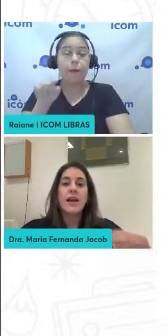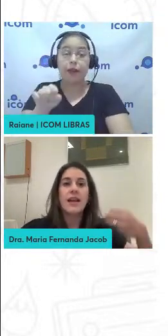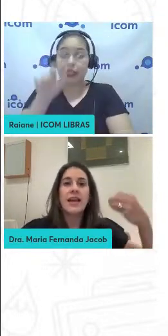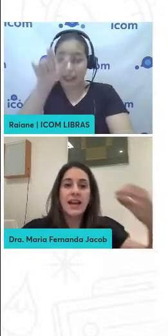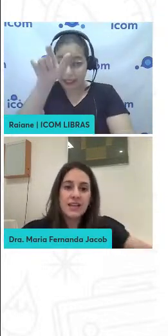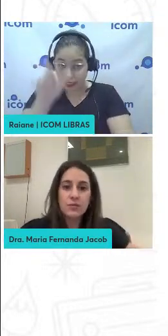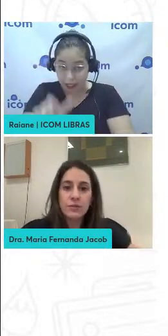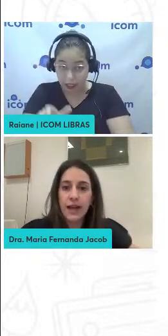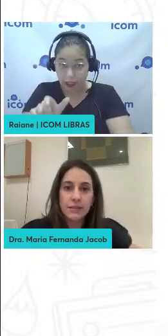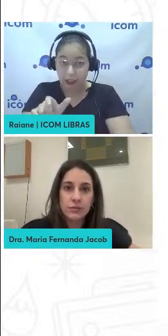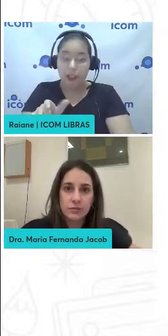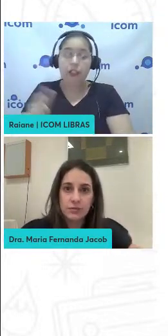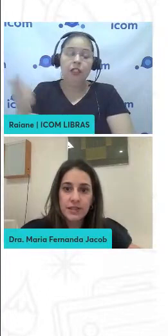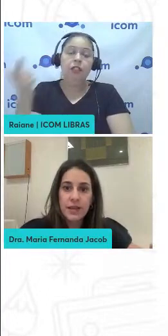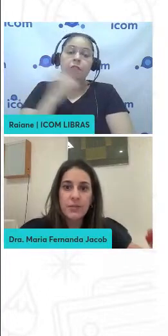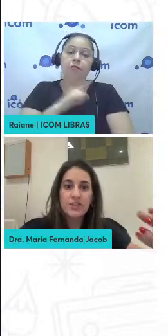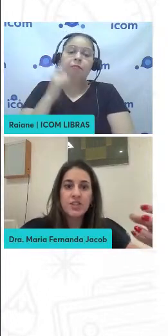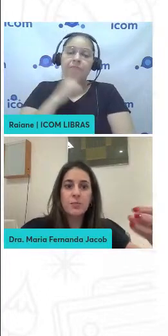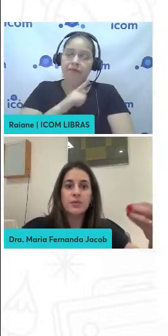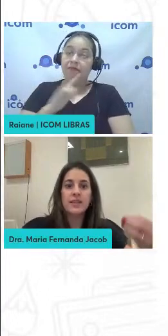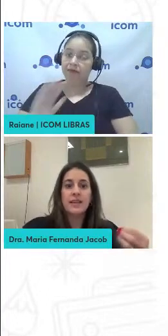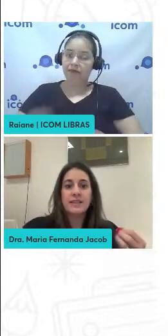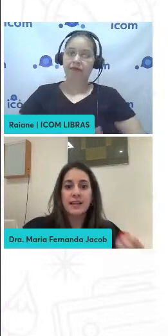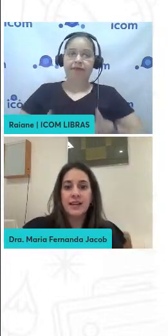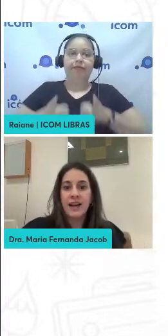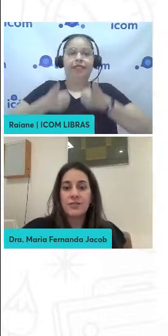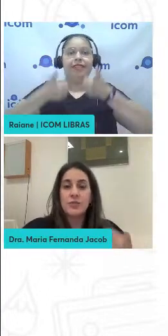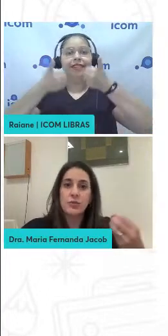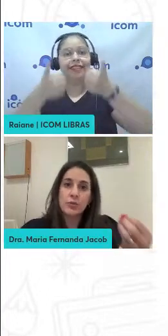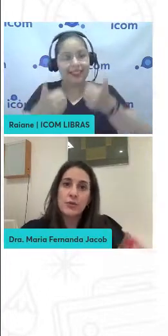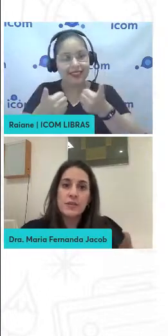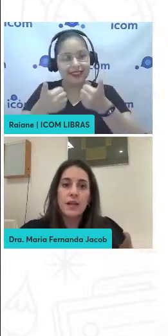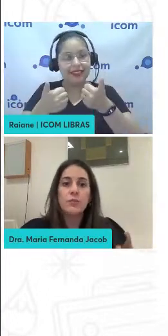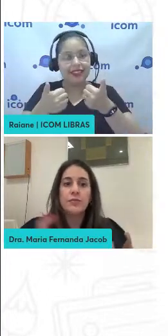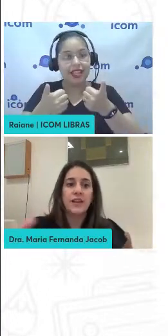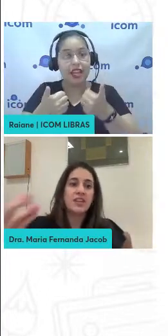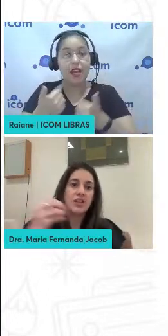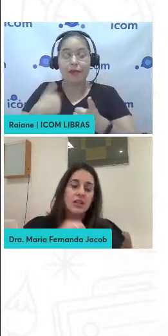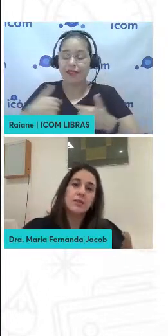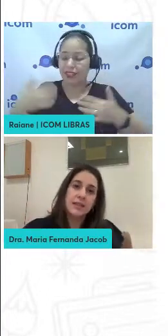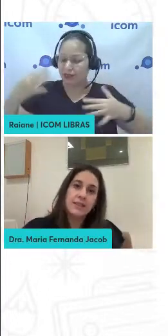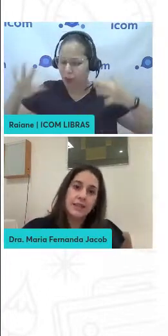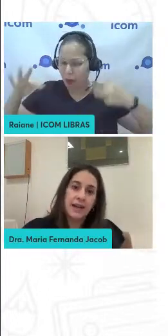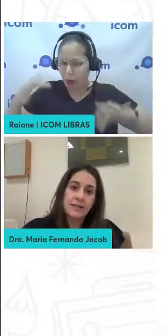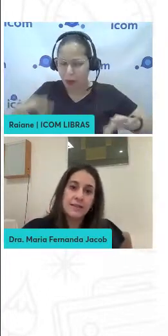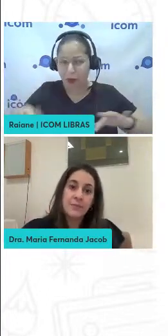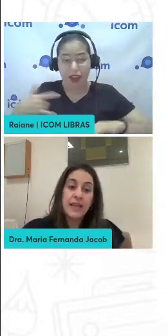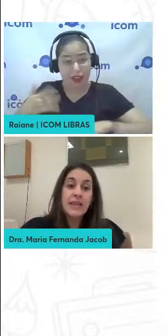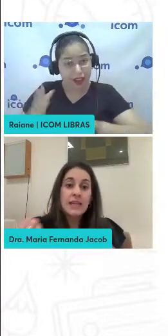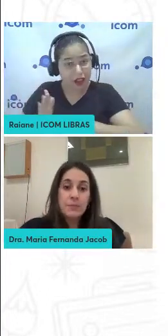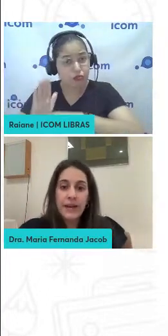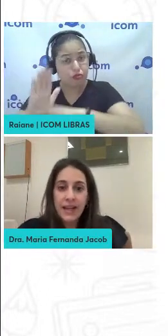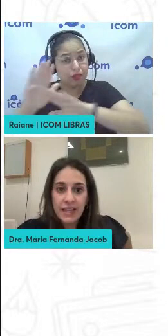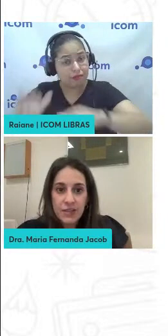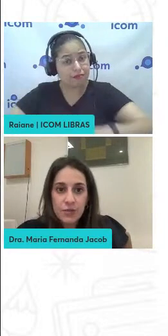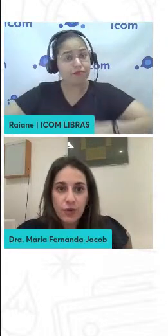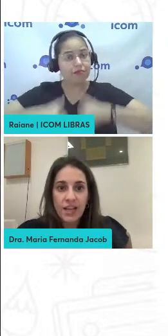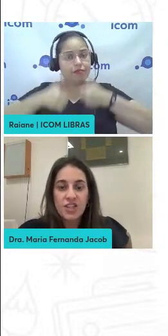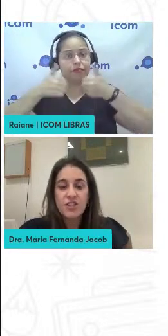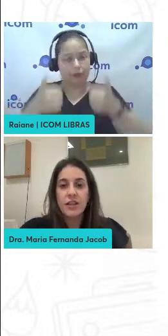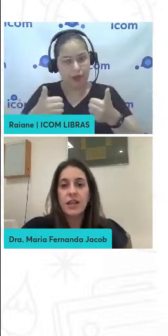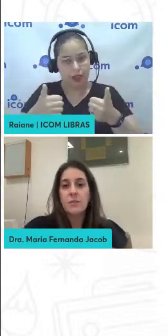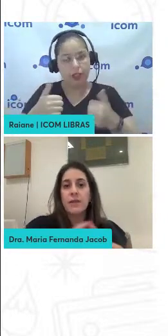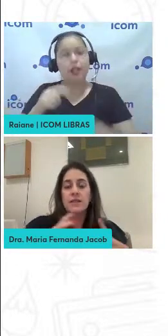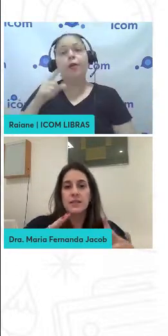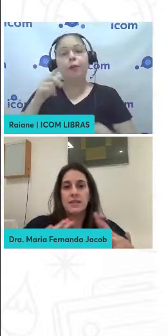paciente resultado, para a gente poder entregar solução frente àquilo que ele traz. E para isso,